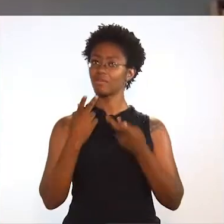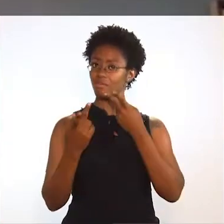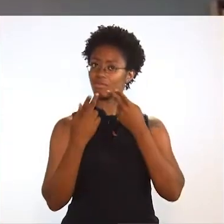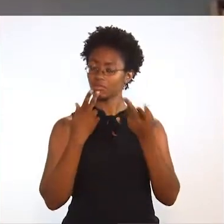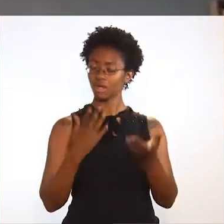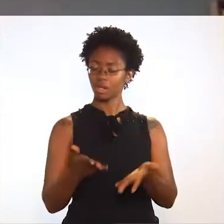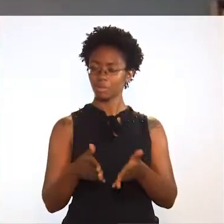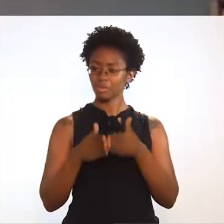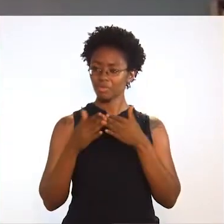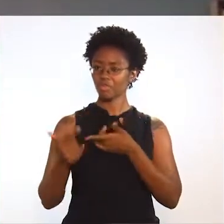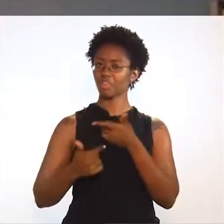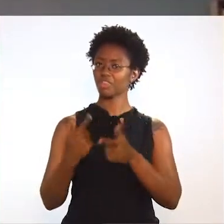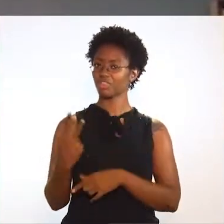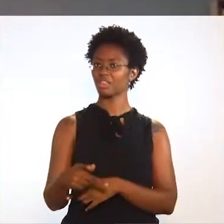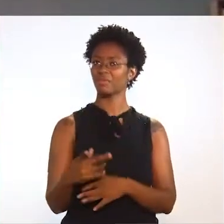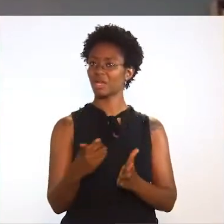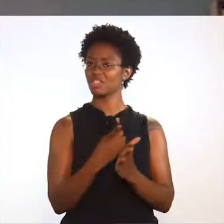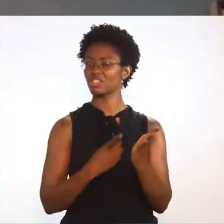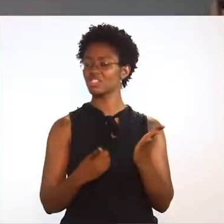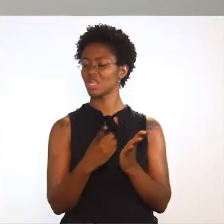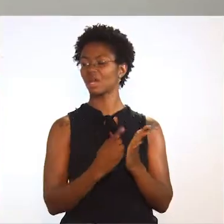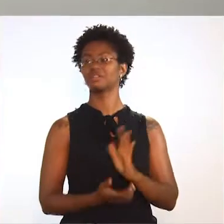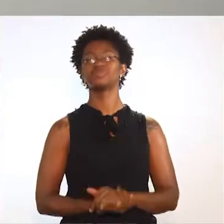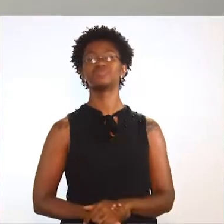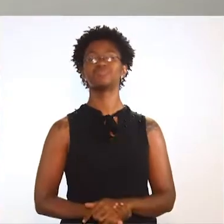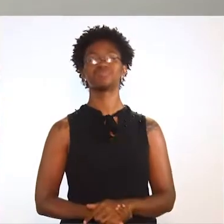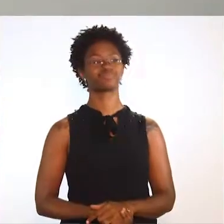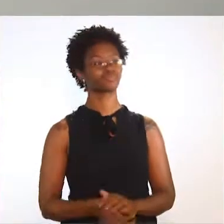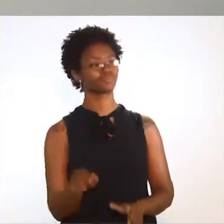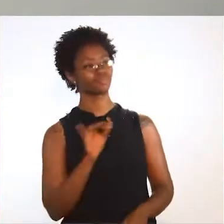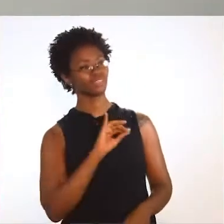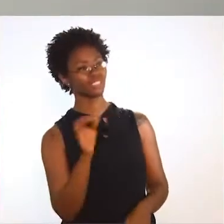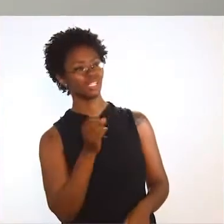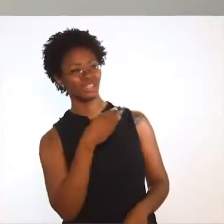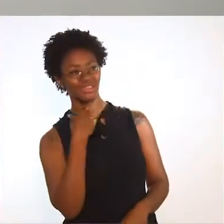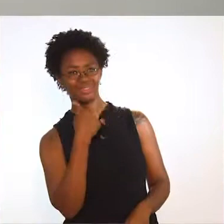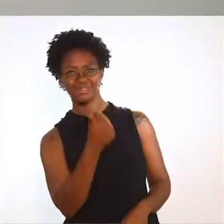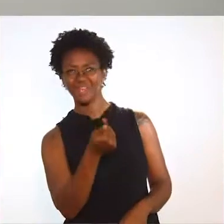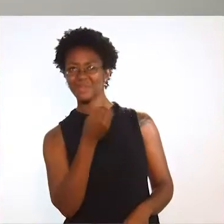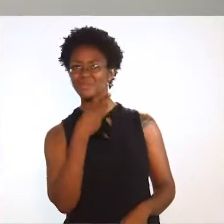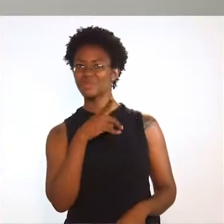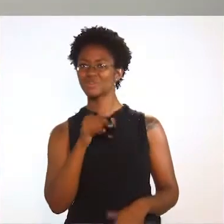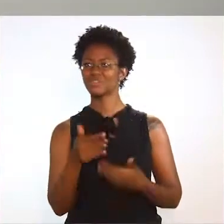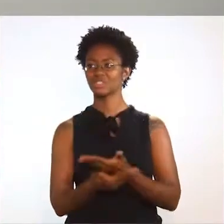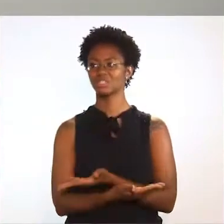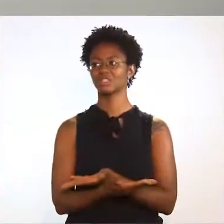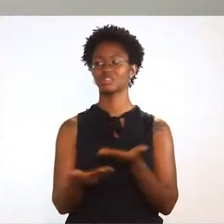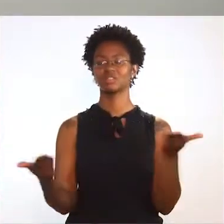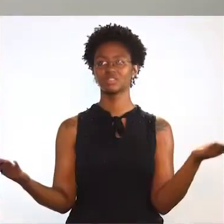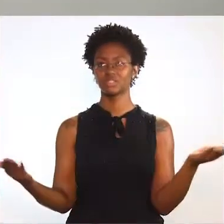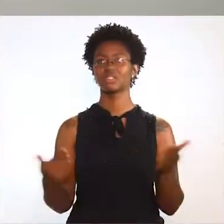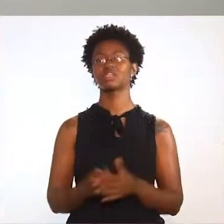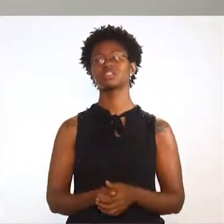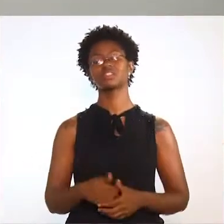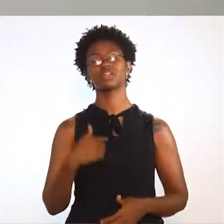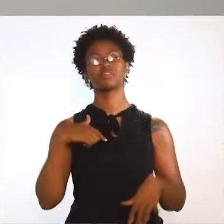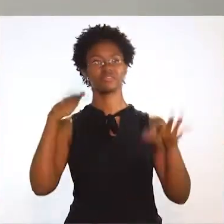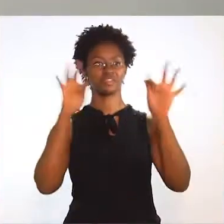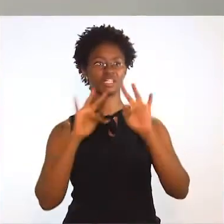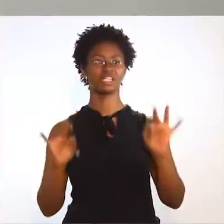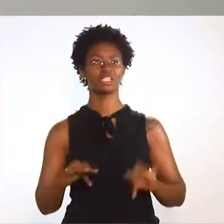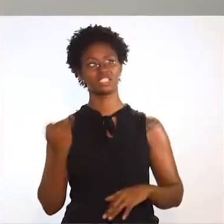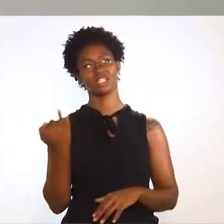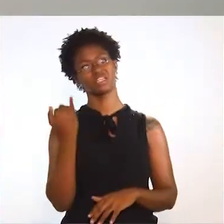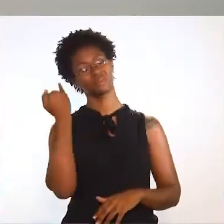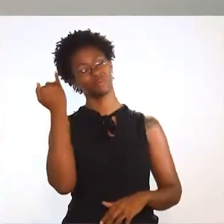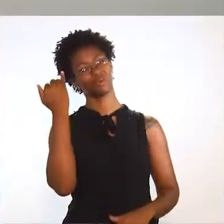sobre a Badu Design. Olá, tudo bem? Bom dia a todos. Eu estou muito feliz de estar aqui com vocês. Acho que é muito interessante e